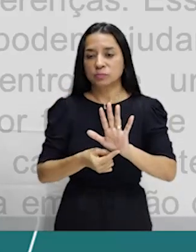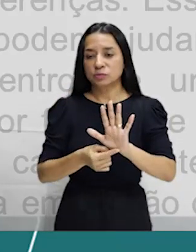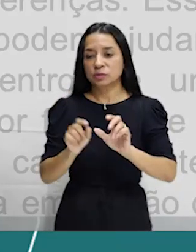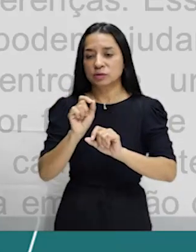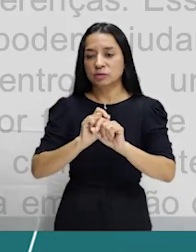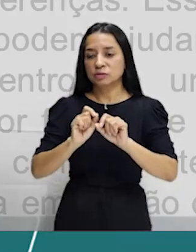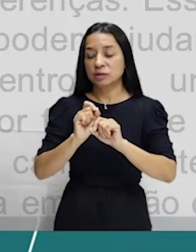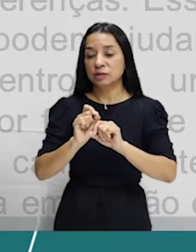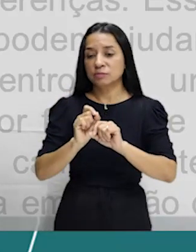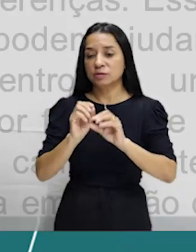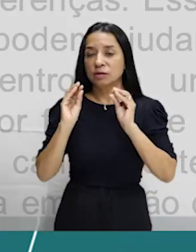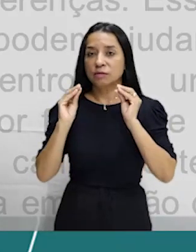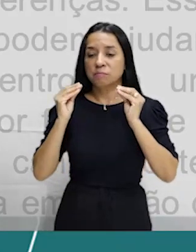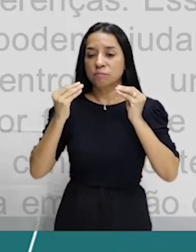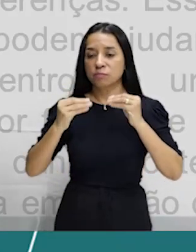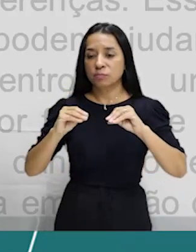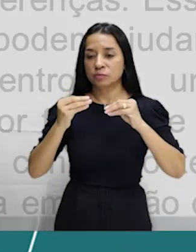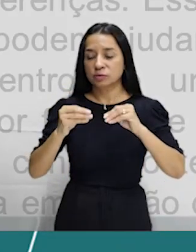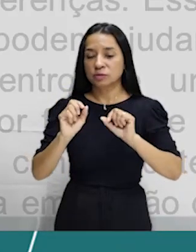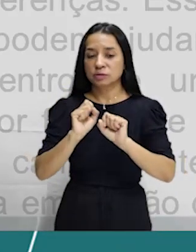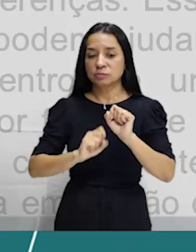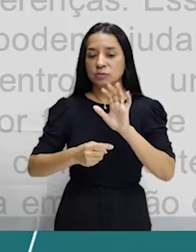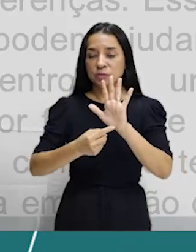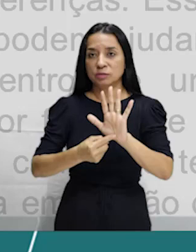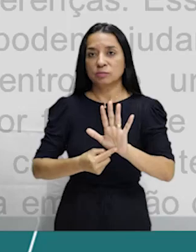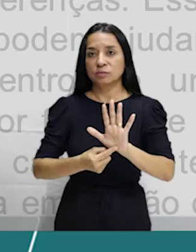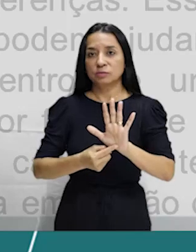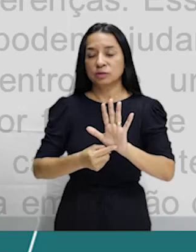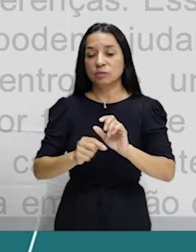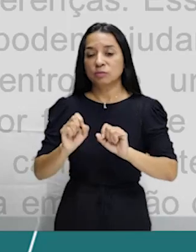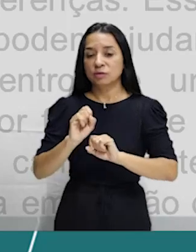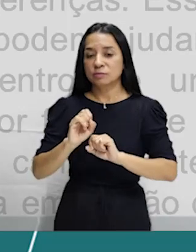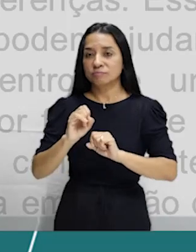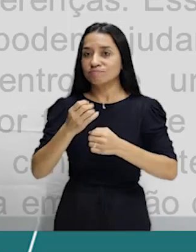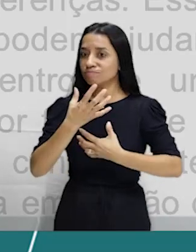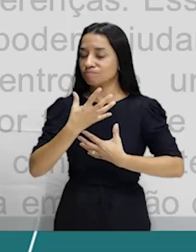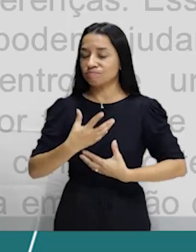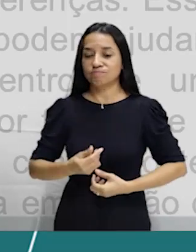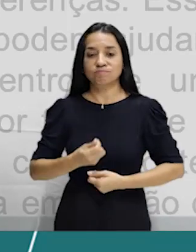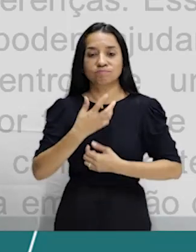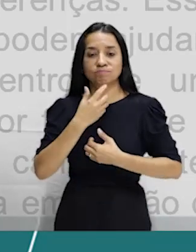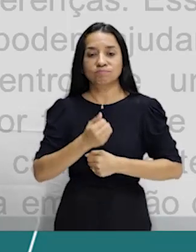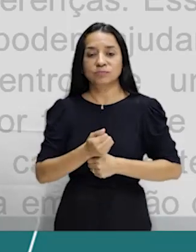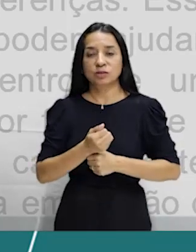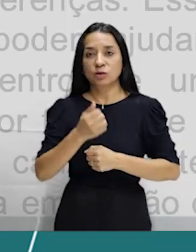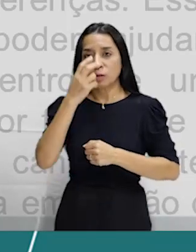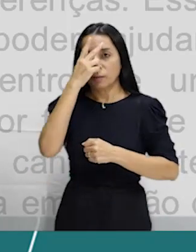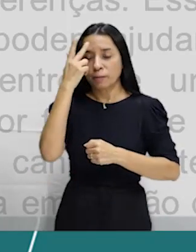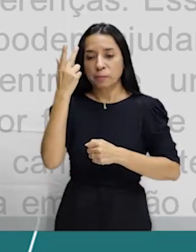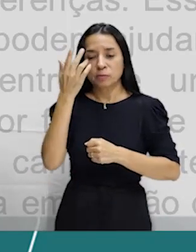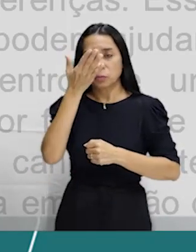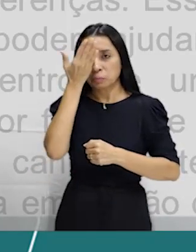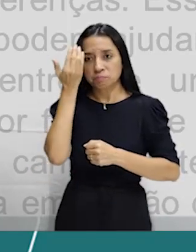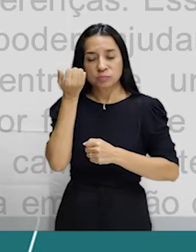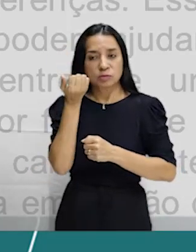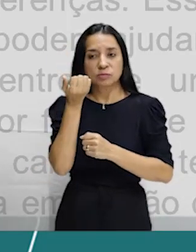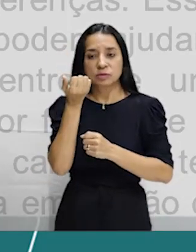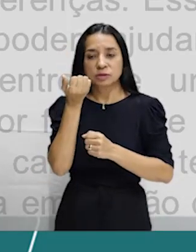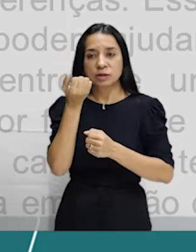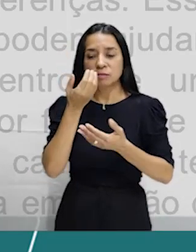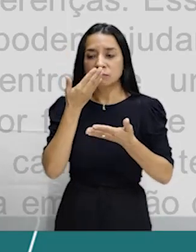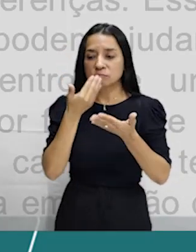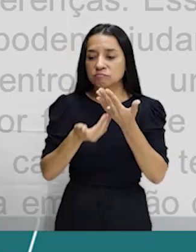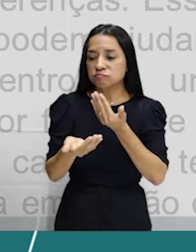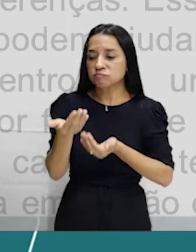intolerância e que a pessoa não sabe conviver com diferenças. Essas questões são avaliadas